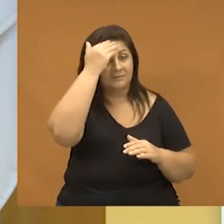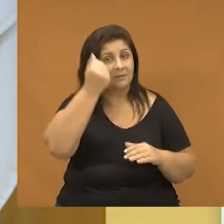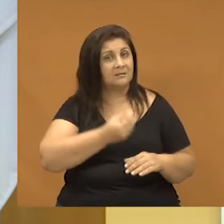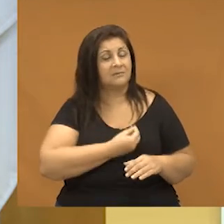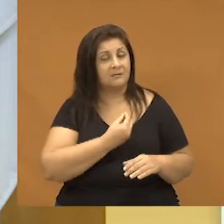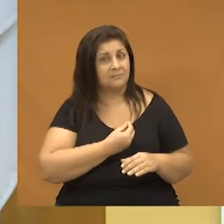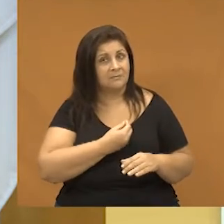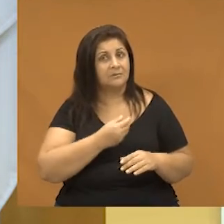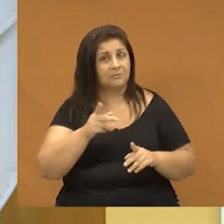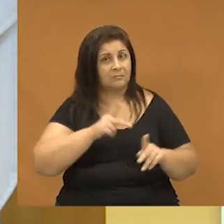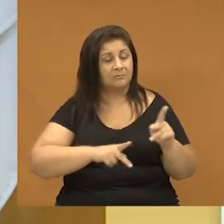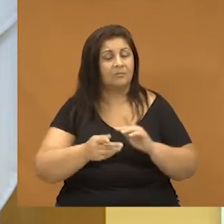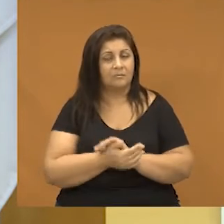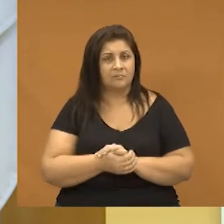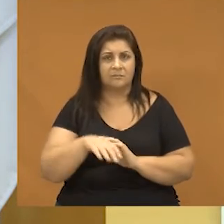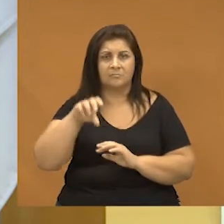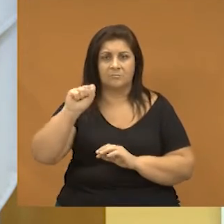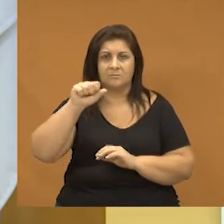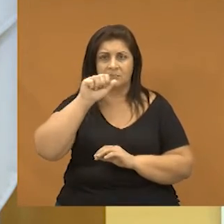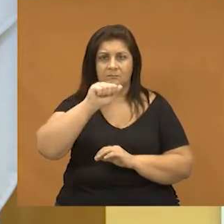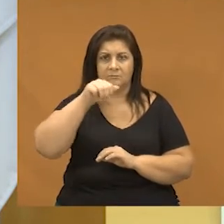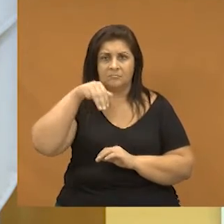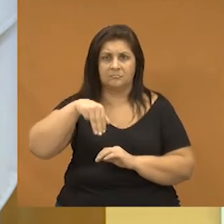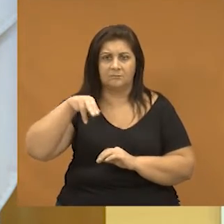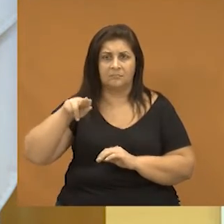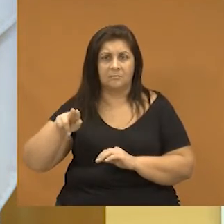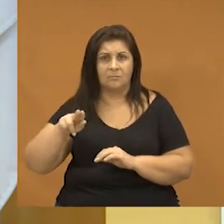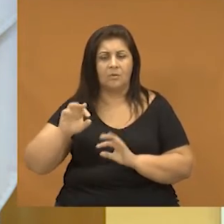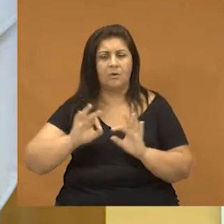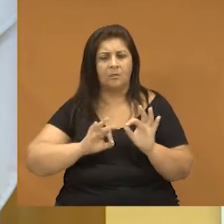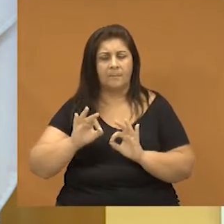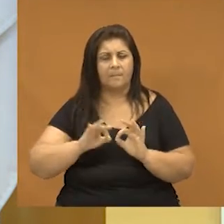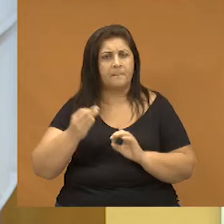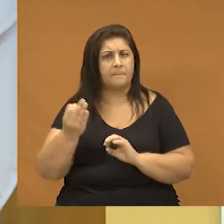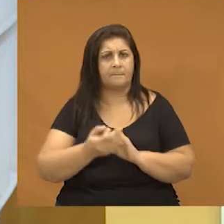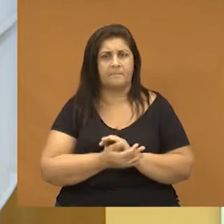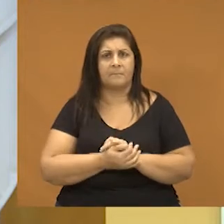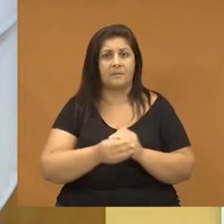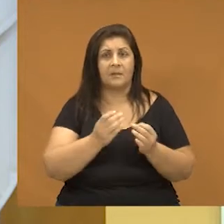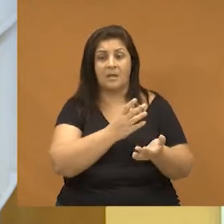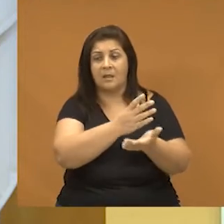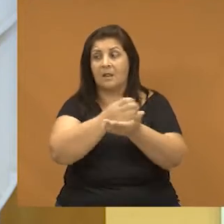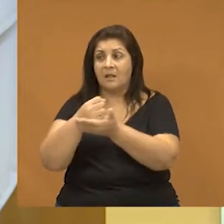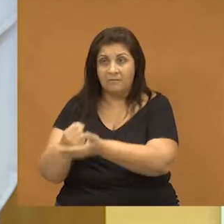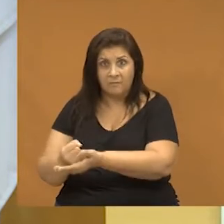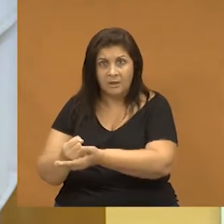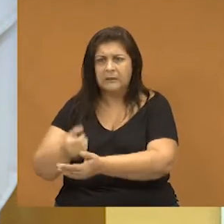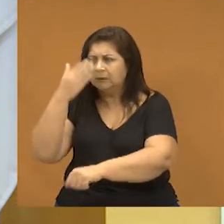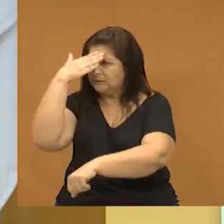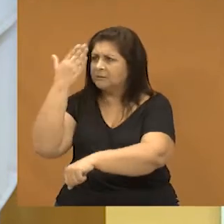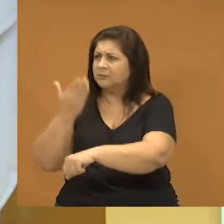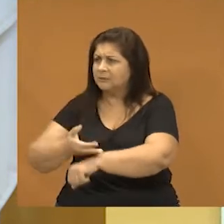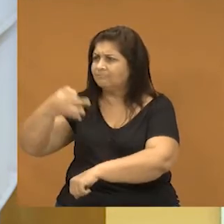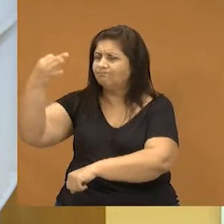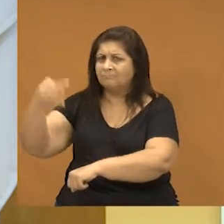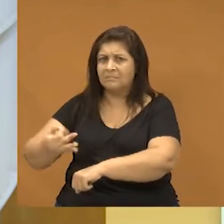acho que todo o SAMU, a concepção do SAMU, ela foi muito bem feita, né? É você levar justamente para o lugar que você tem certeza que